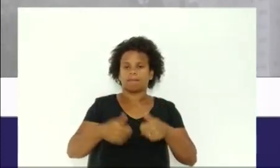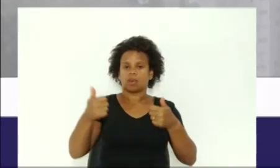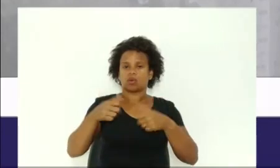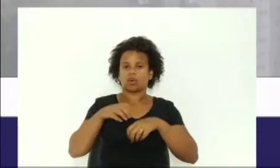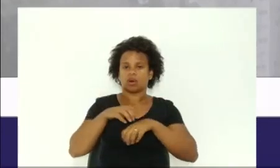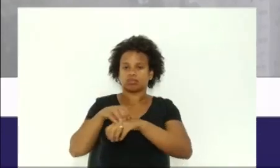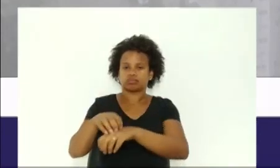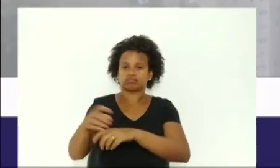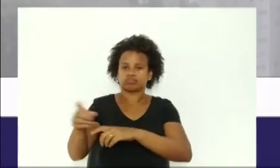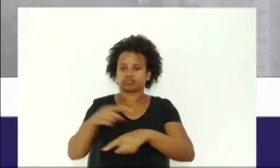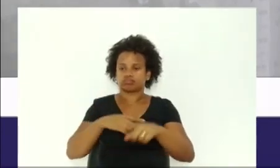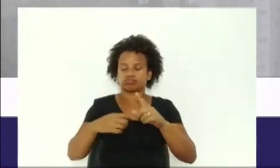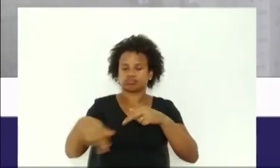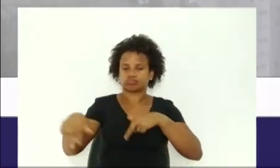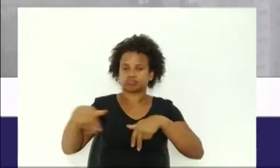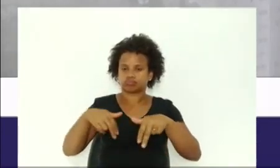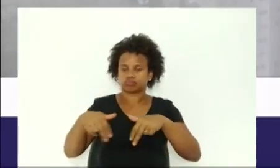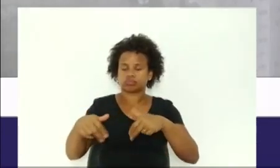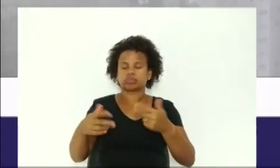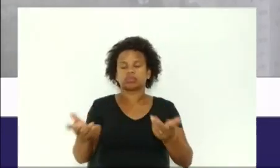prefeitura vai desembolsar com aquilo